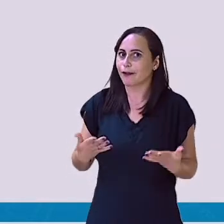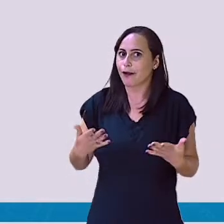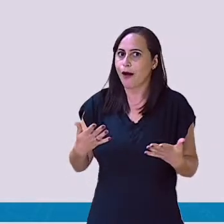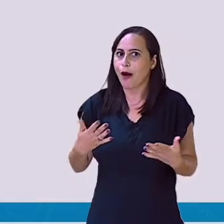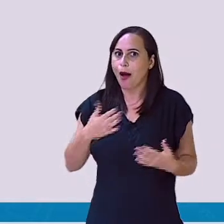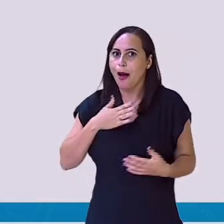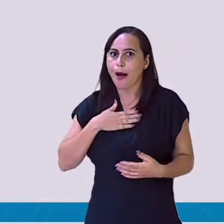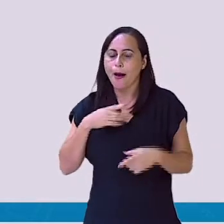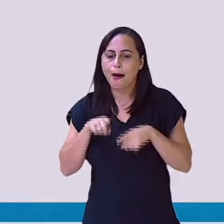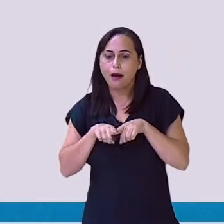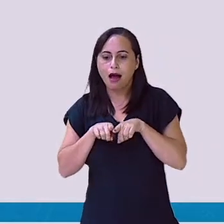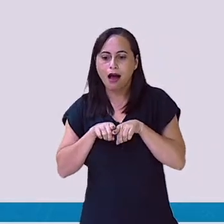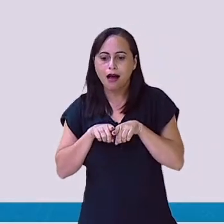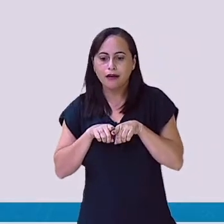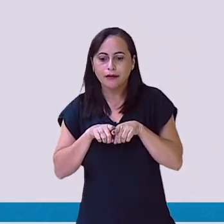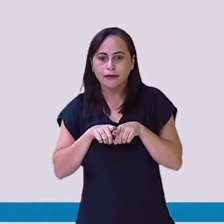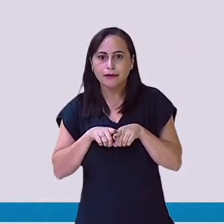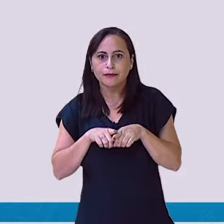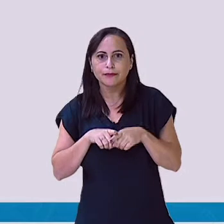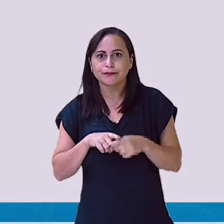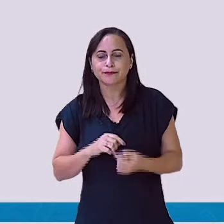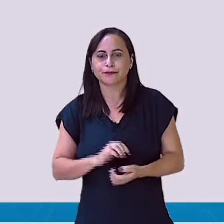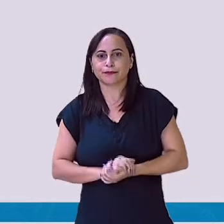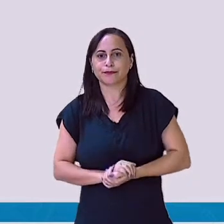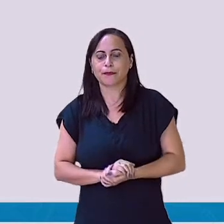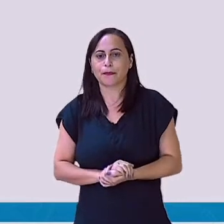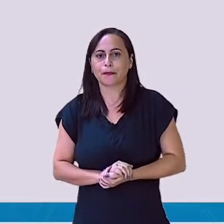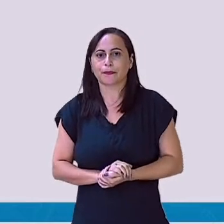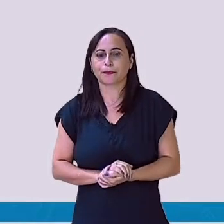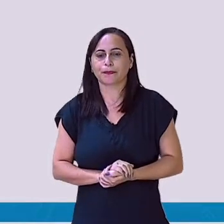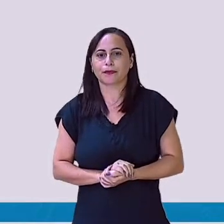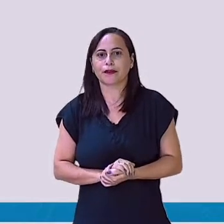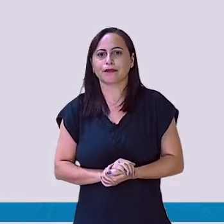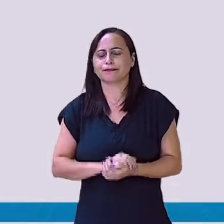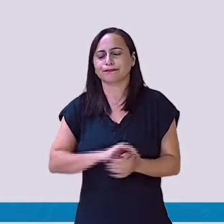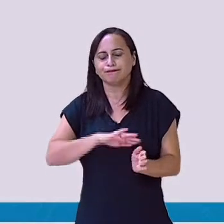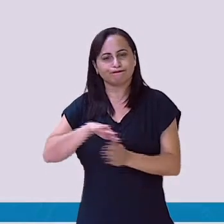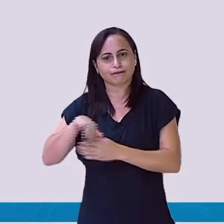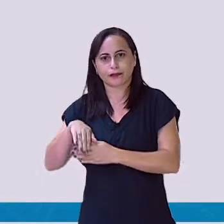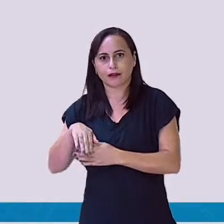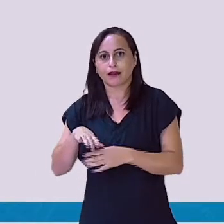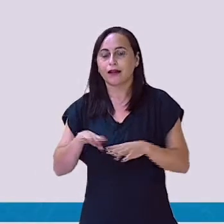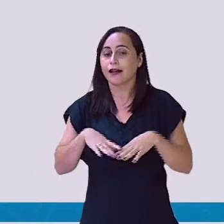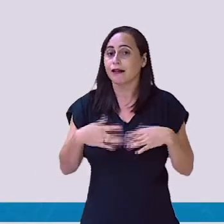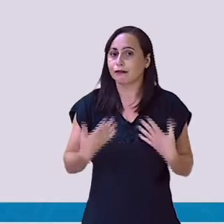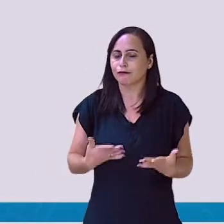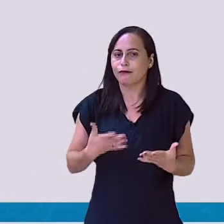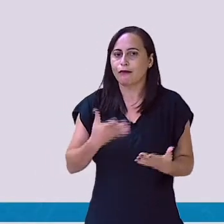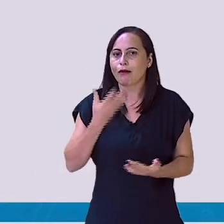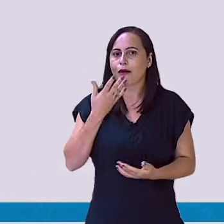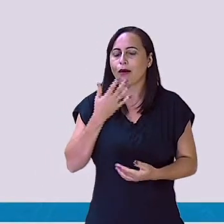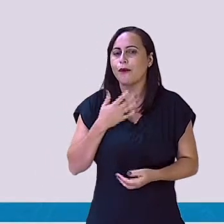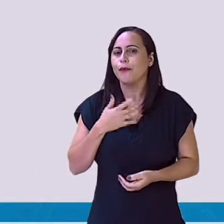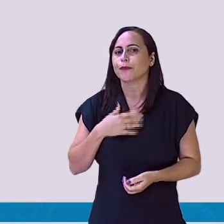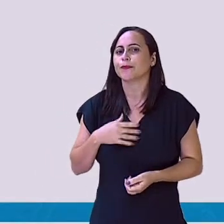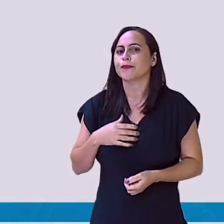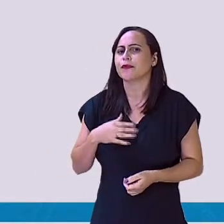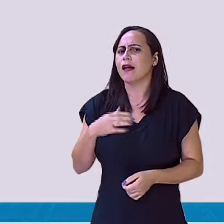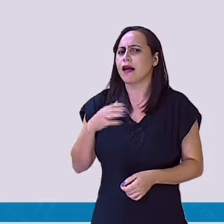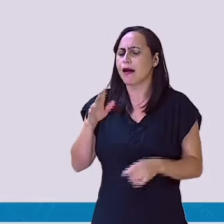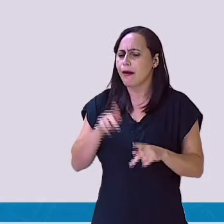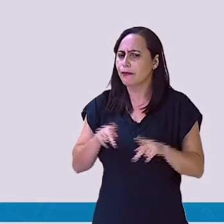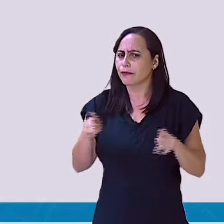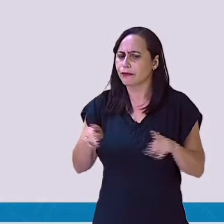ele fez uma pausa a meu pedido. Então perguntei à turma: